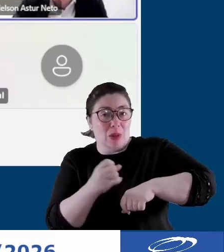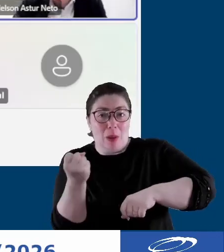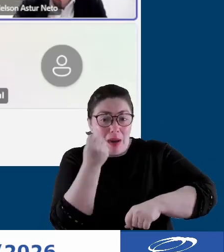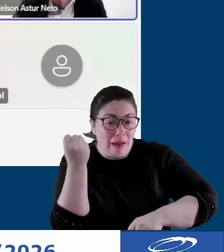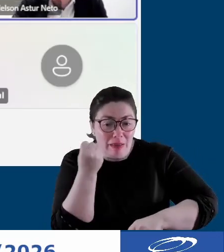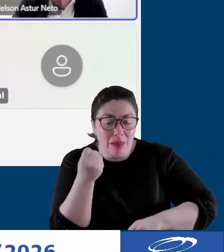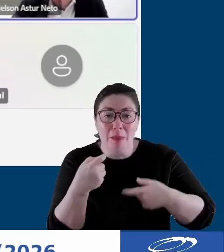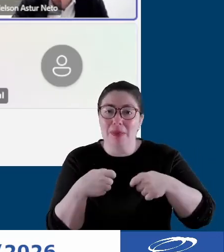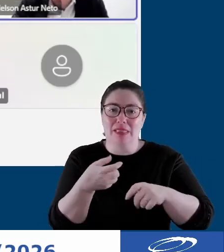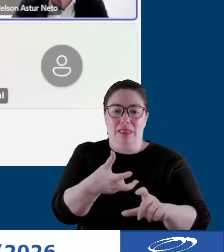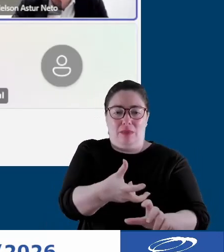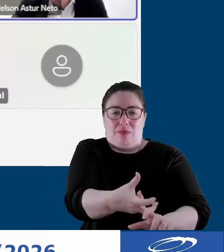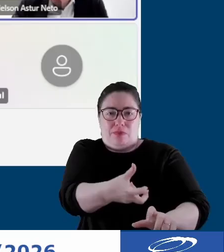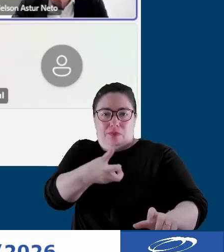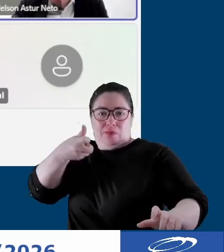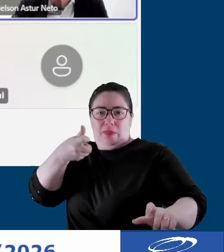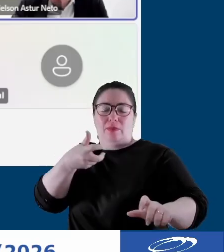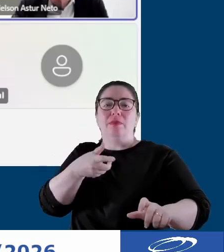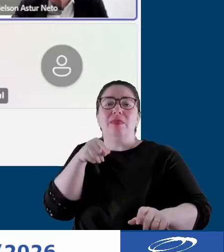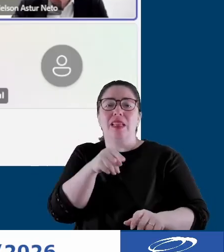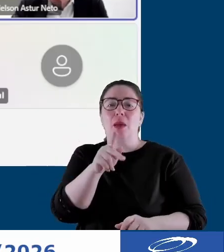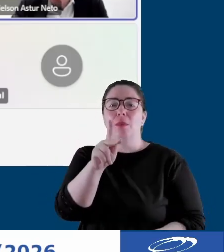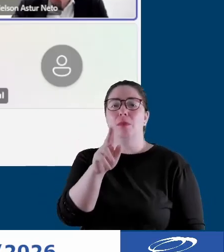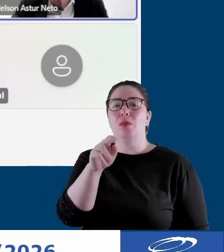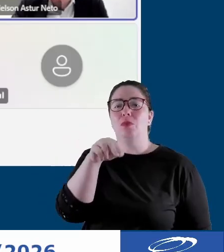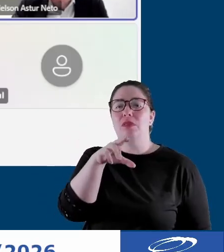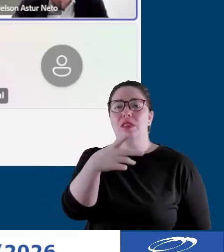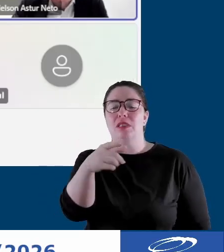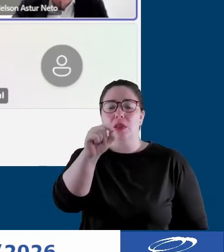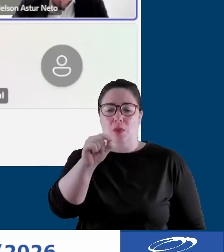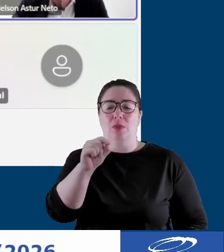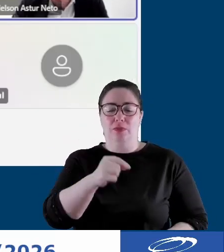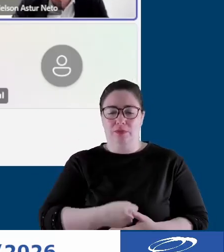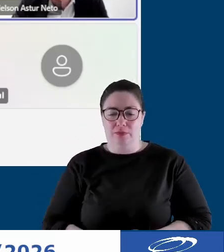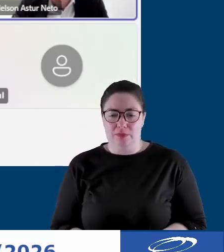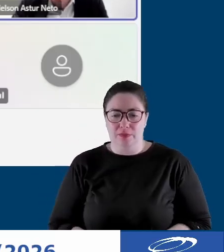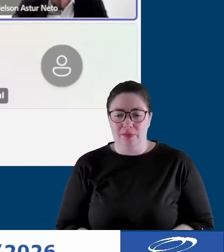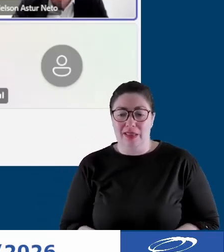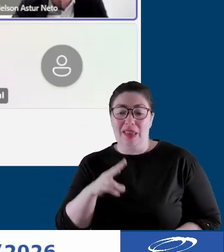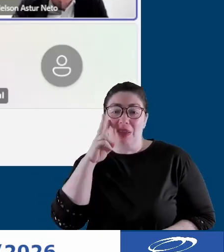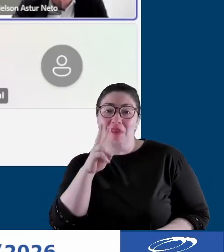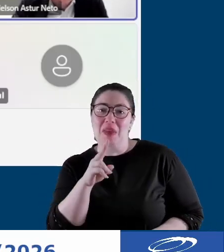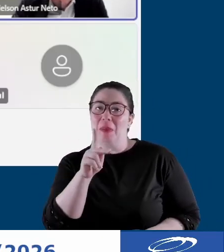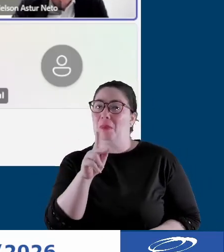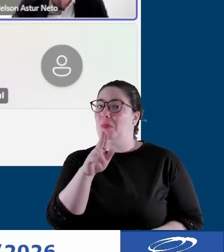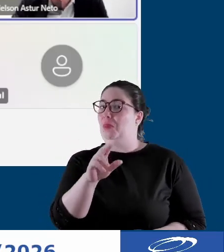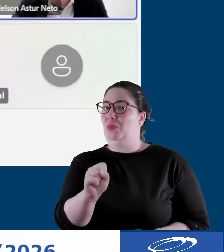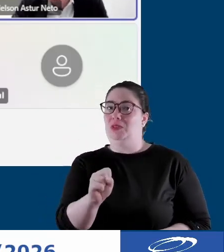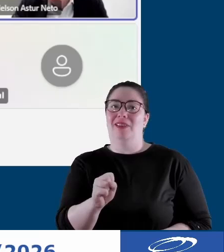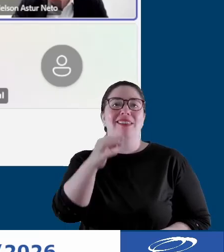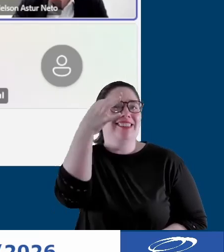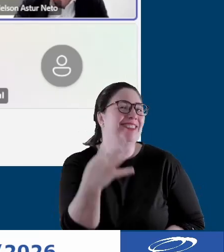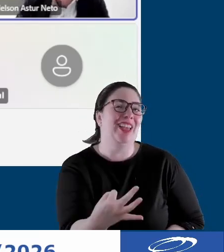drenagem, a punção e ver visualmente o pus, isso já fecha o diagnóstico sem precisar